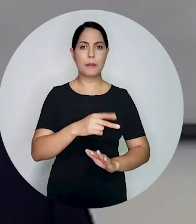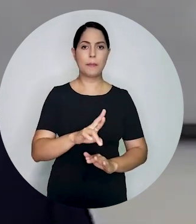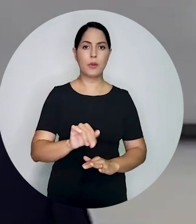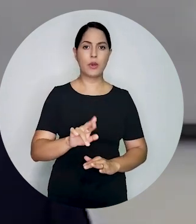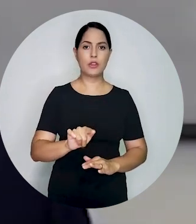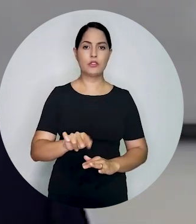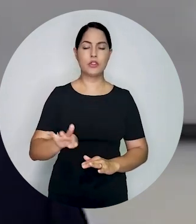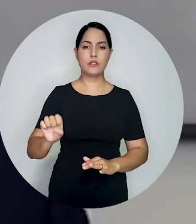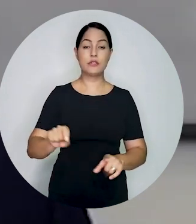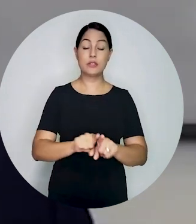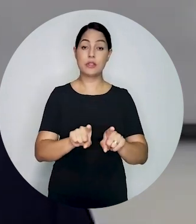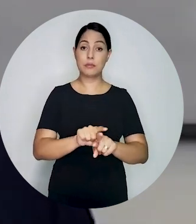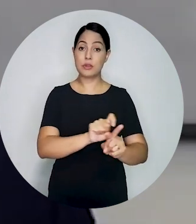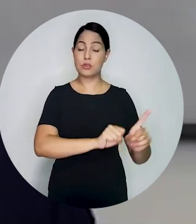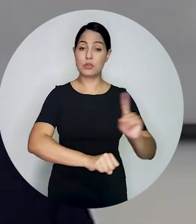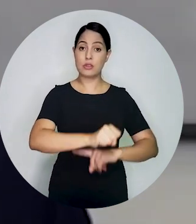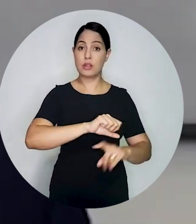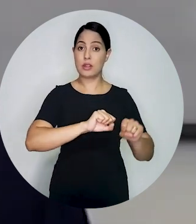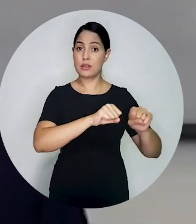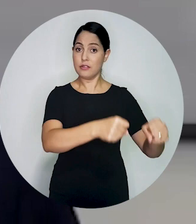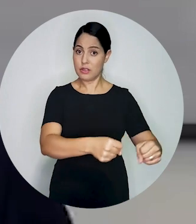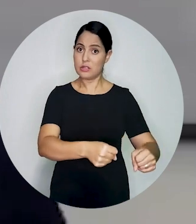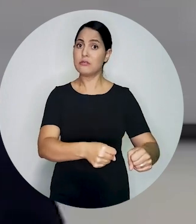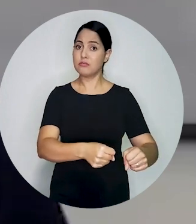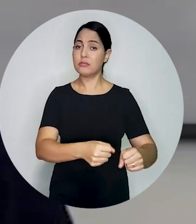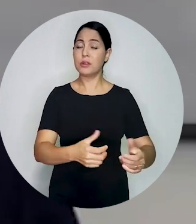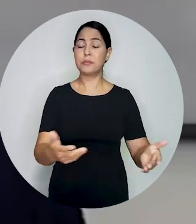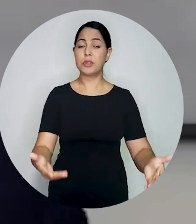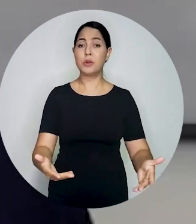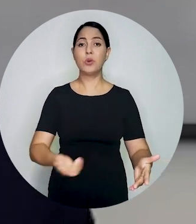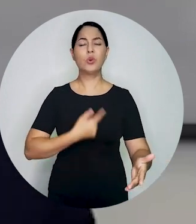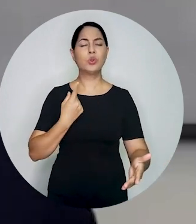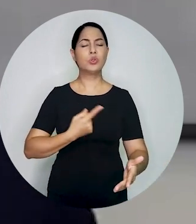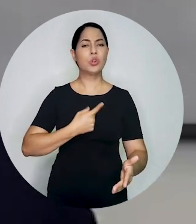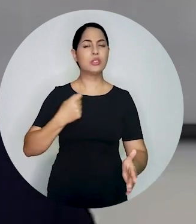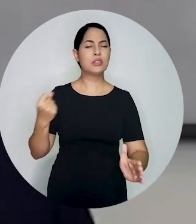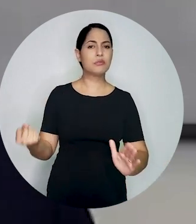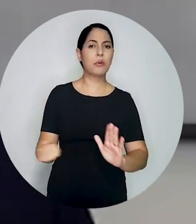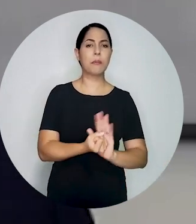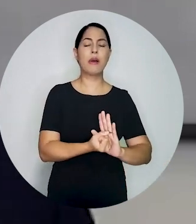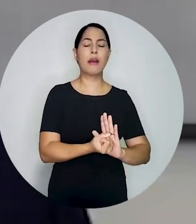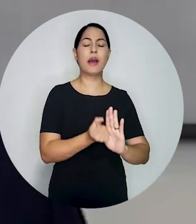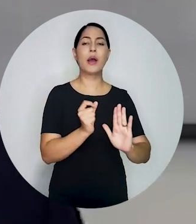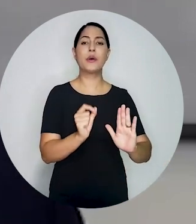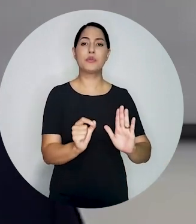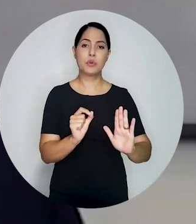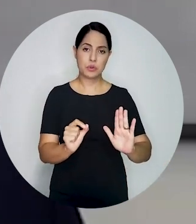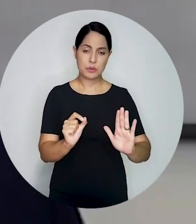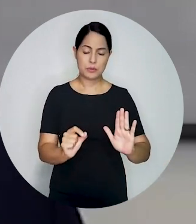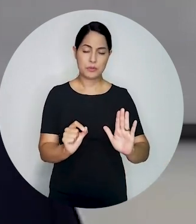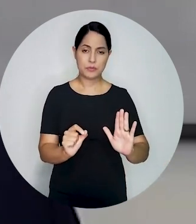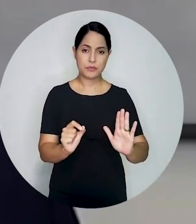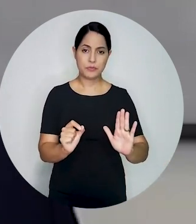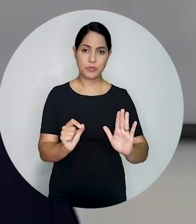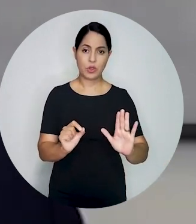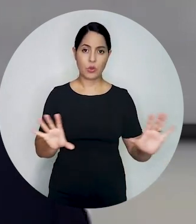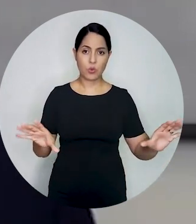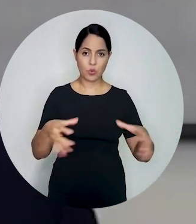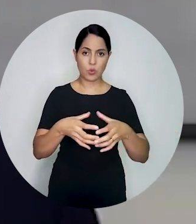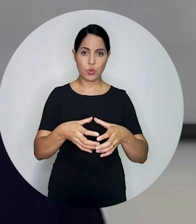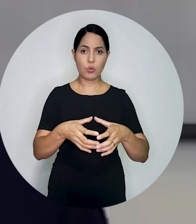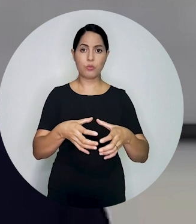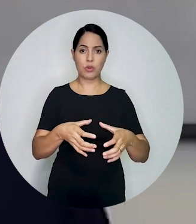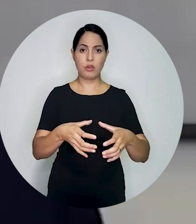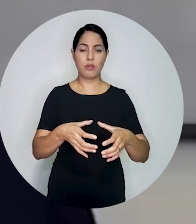e também em defesa da sociedade. Nós temos um episódio marcante na história, que é a Novembrada, um episódio em que